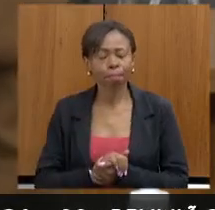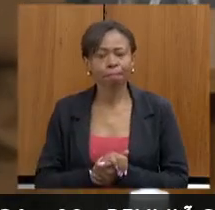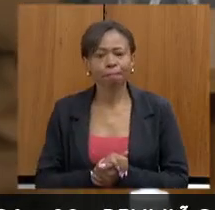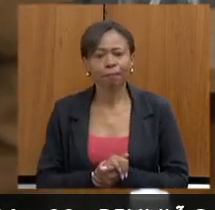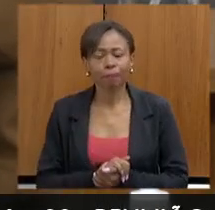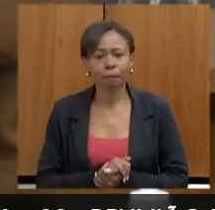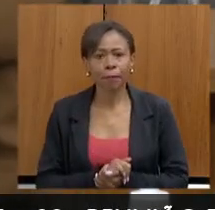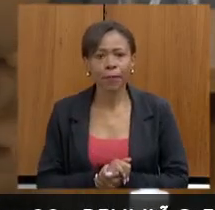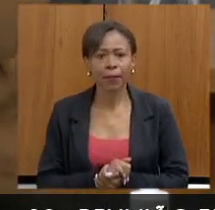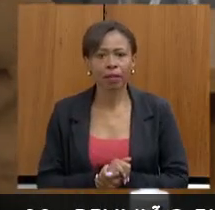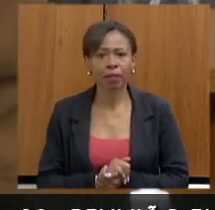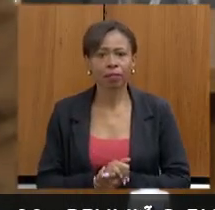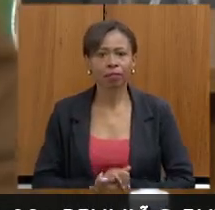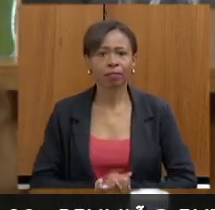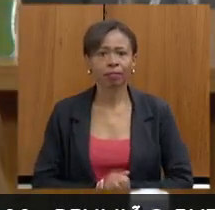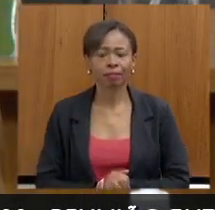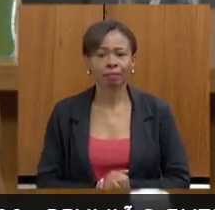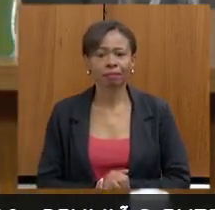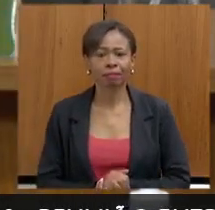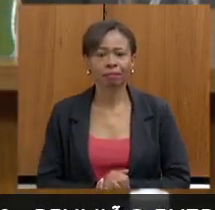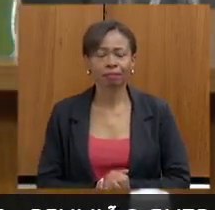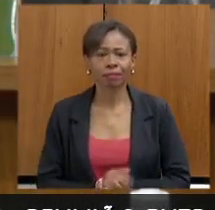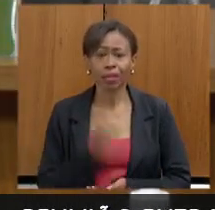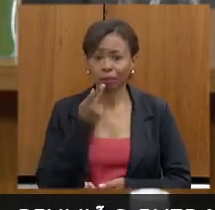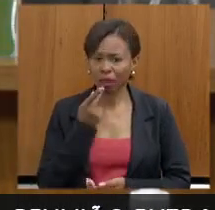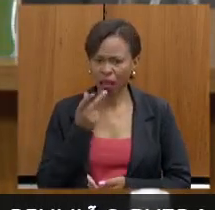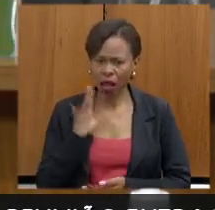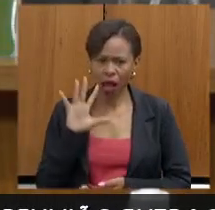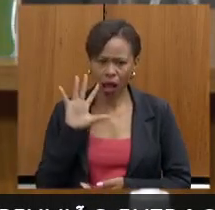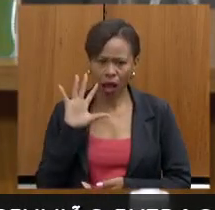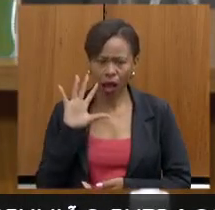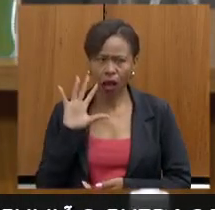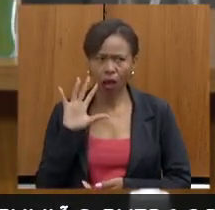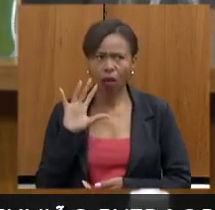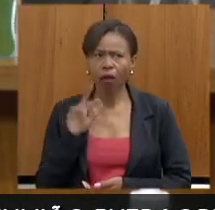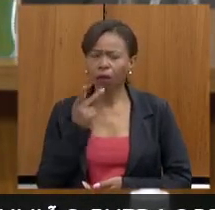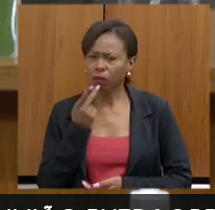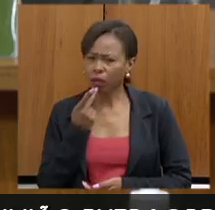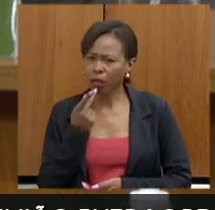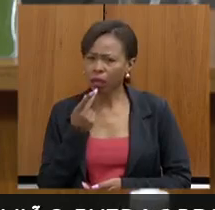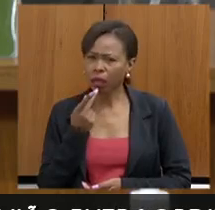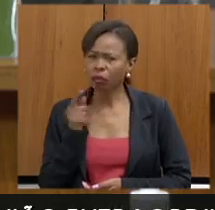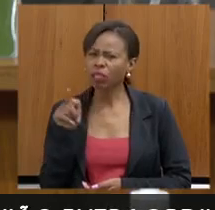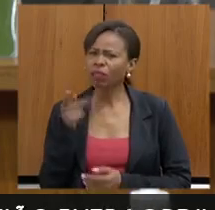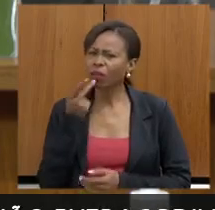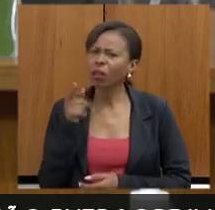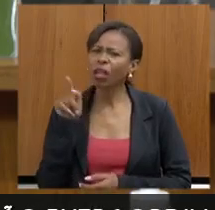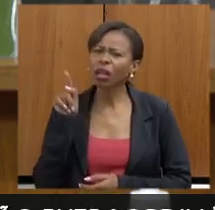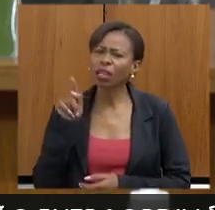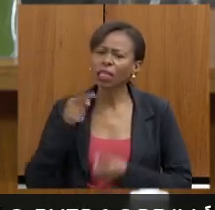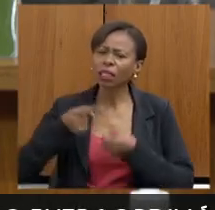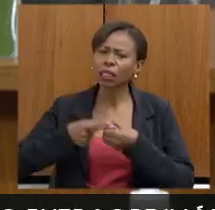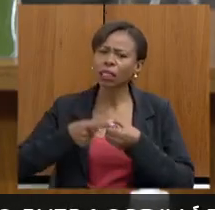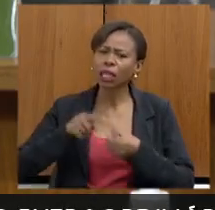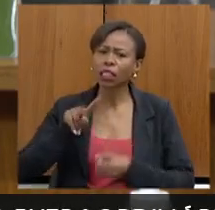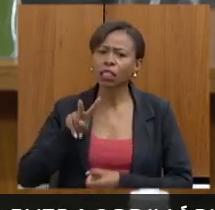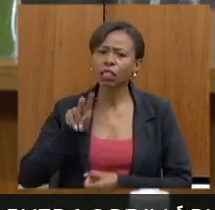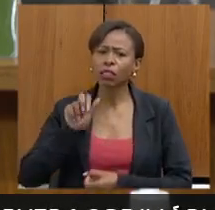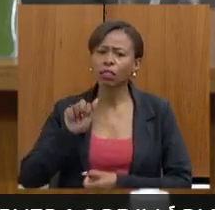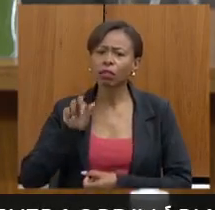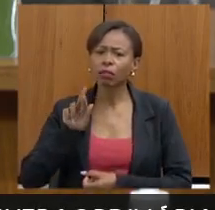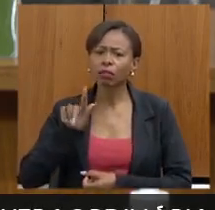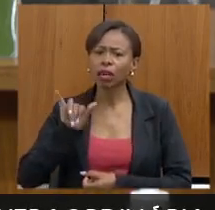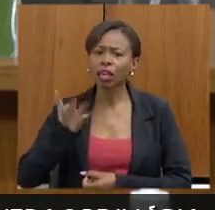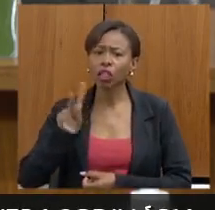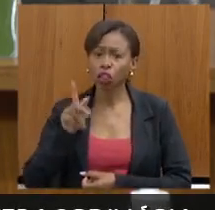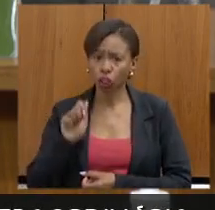queria uma fala rápida assim o senhor fez uma referência Varginha né E a questão aí das